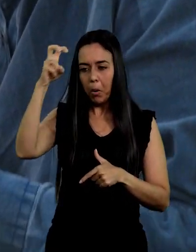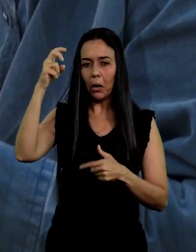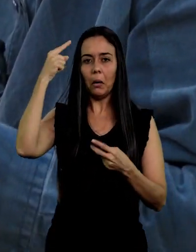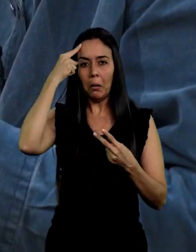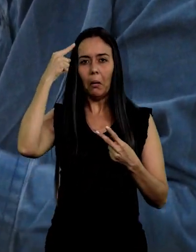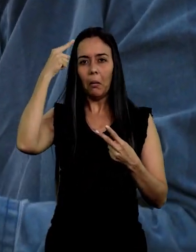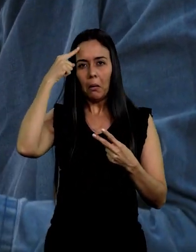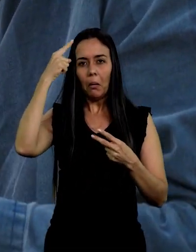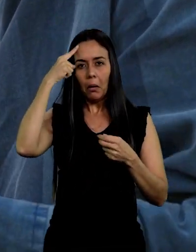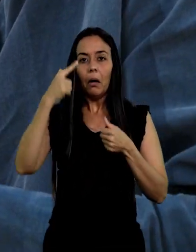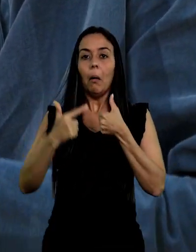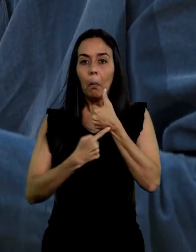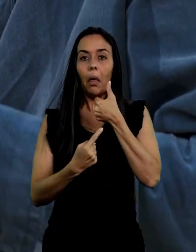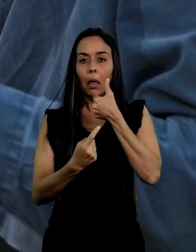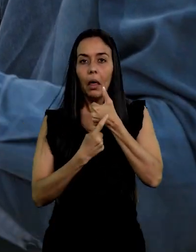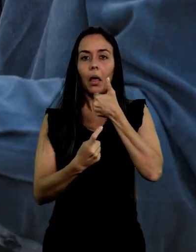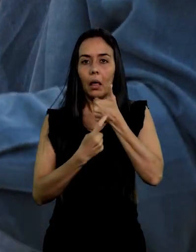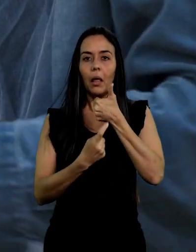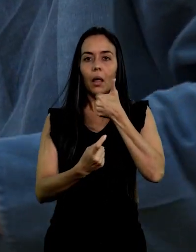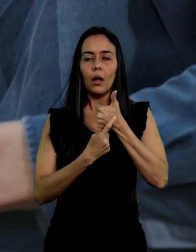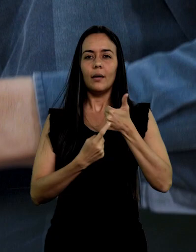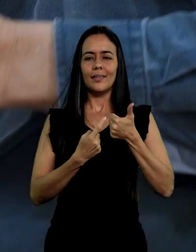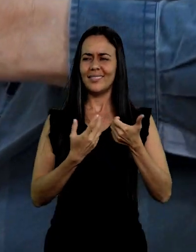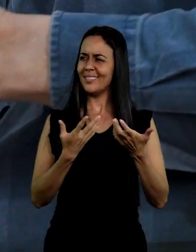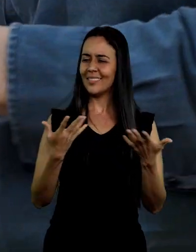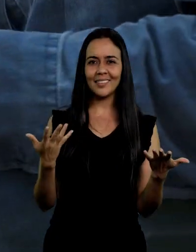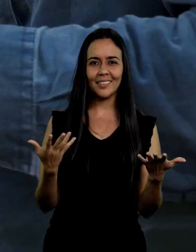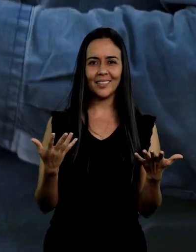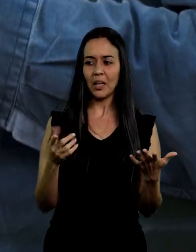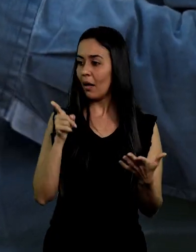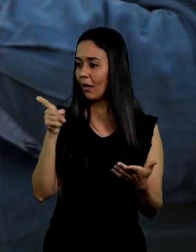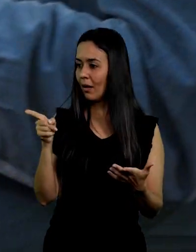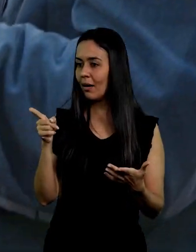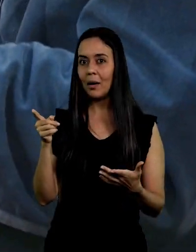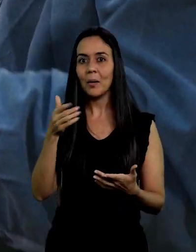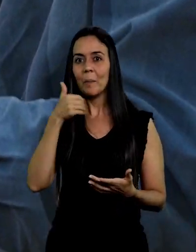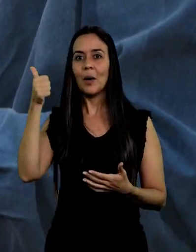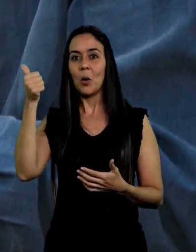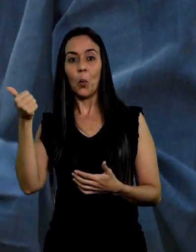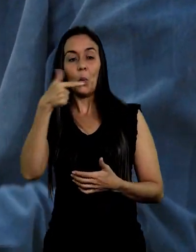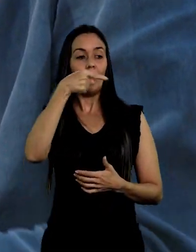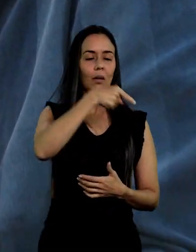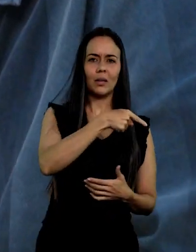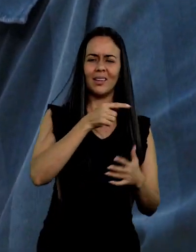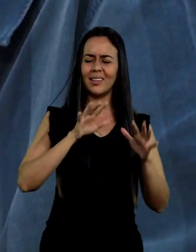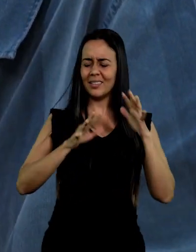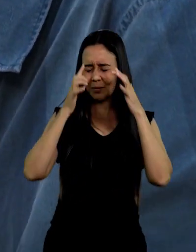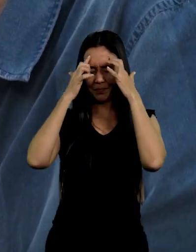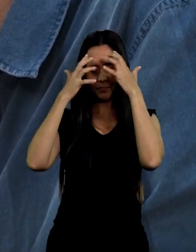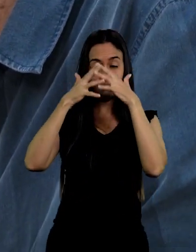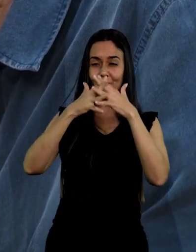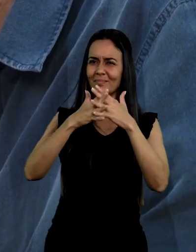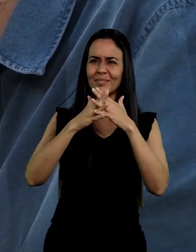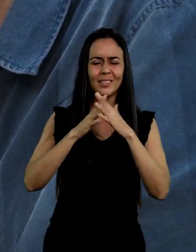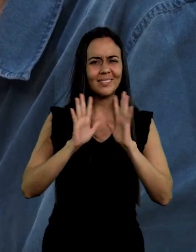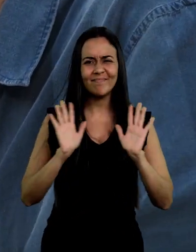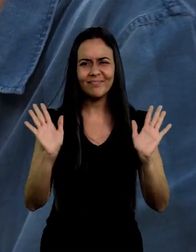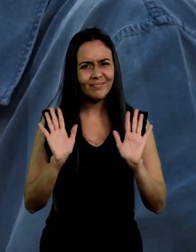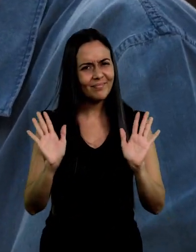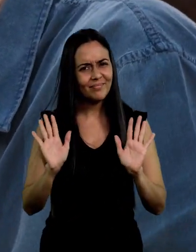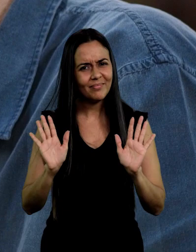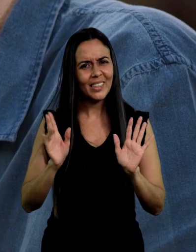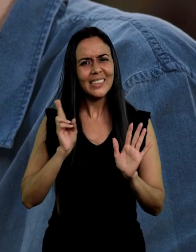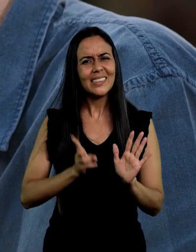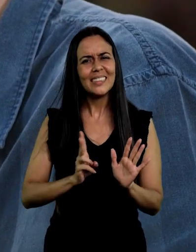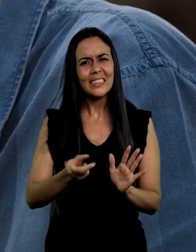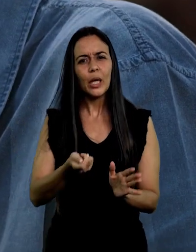será que teve? E de comparar com o sucesso que o outro, que você não teve, e o outro tem mais do que eu. É o tempo inteiro escravizado por